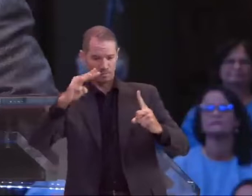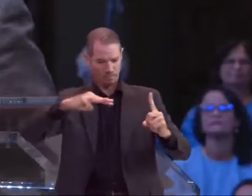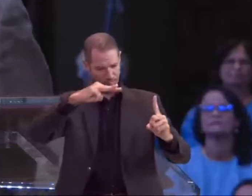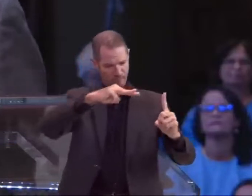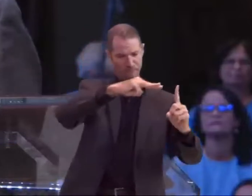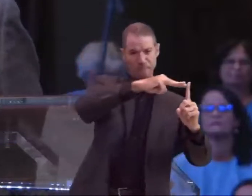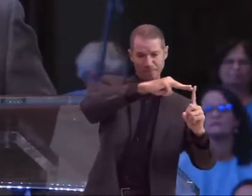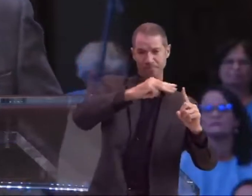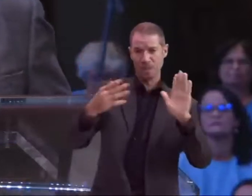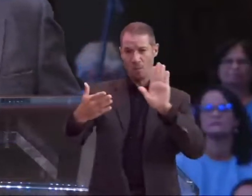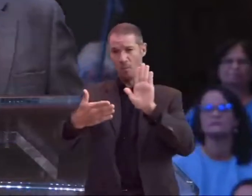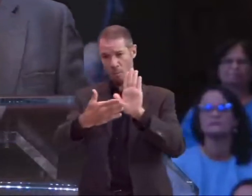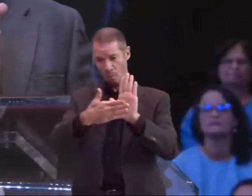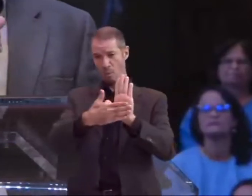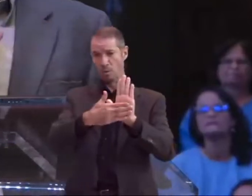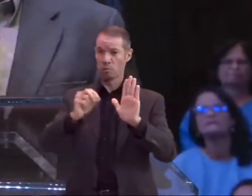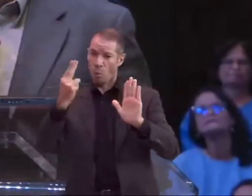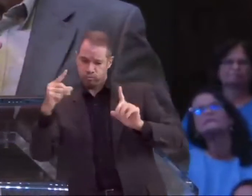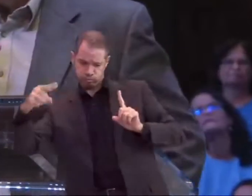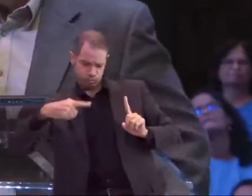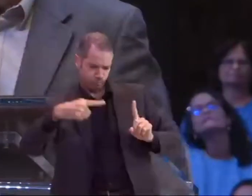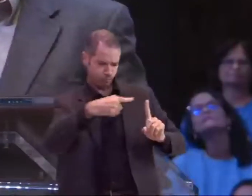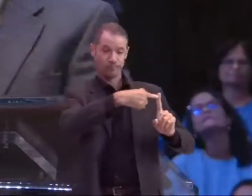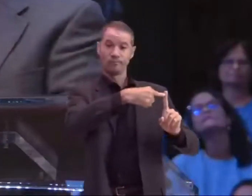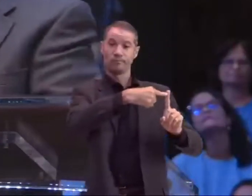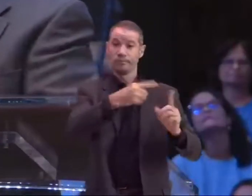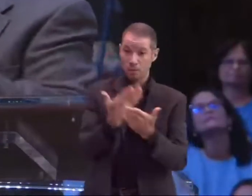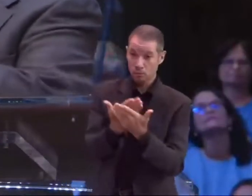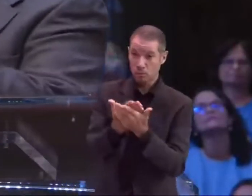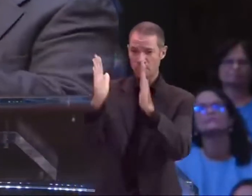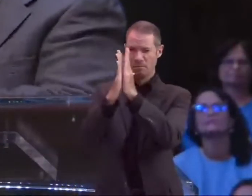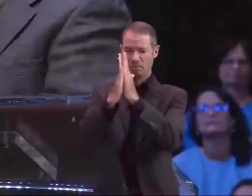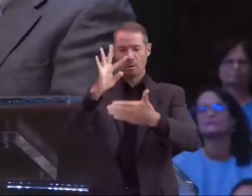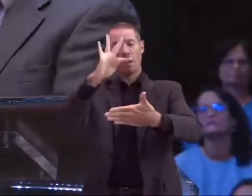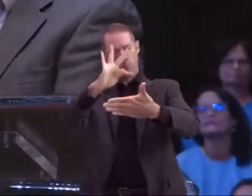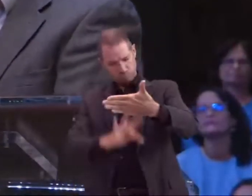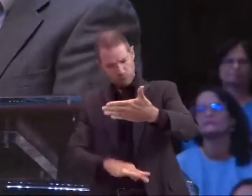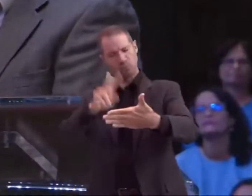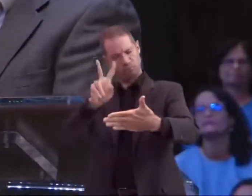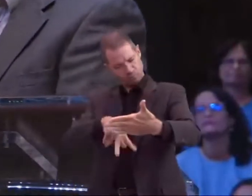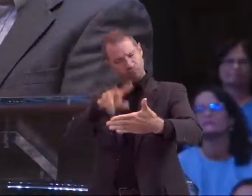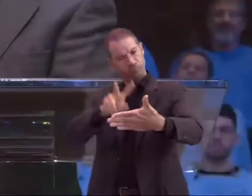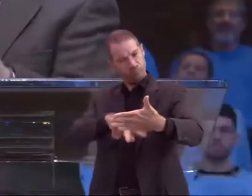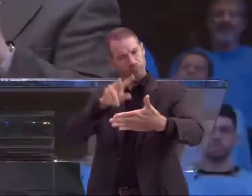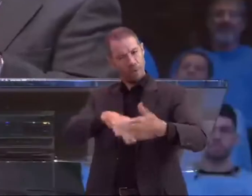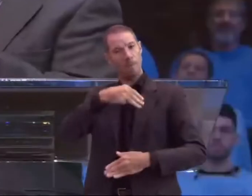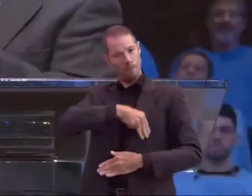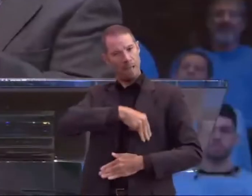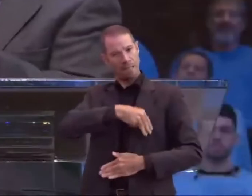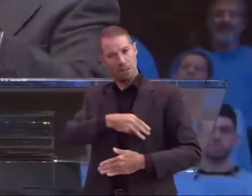propósito hoje então é estudar sobre a oração. E o texto que nós acabamos de ler, ele vai